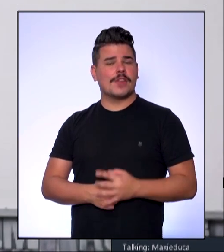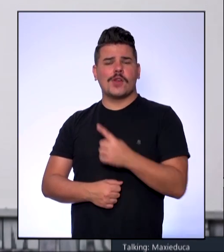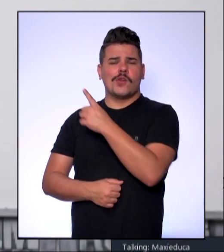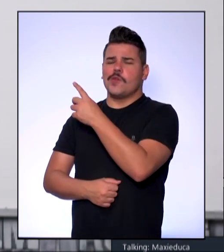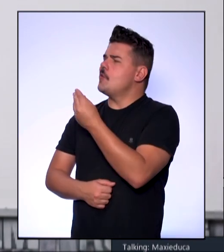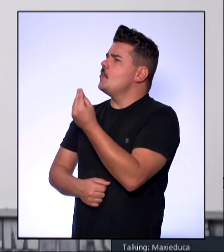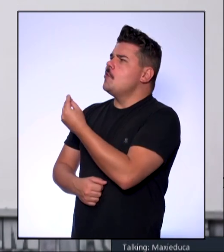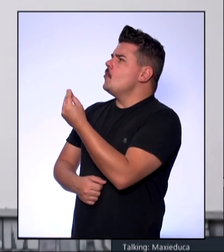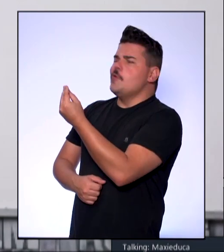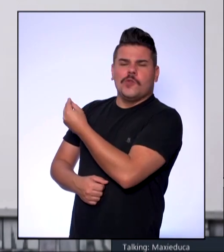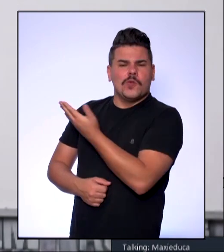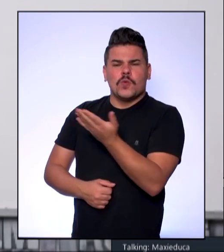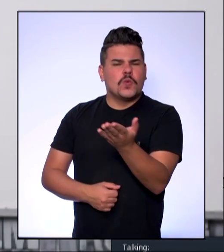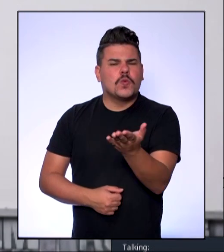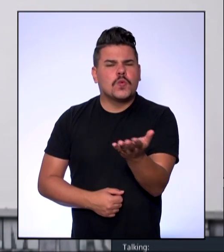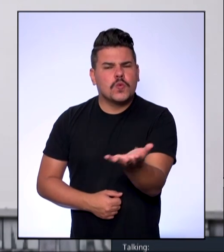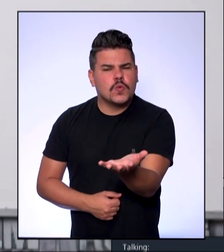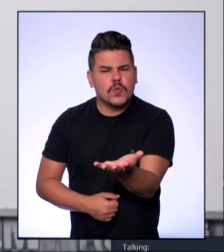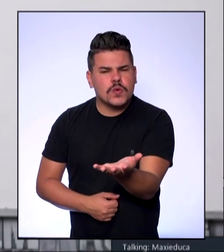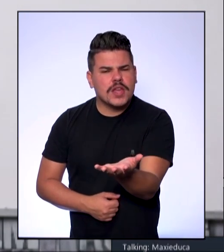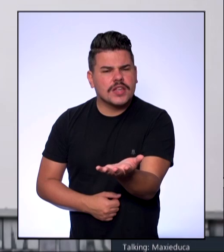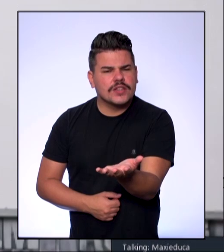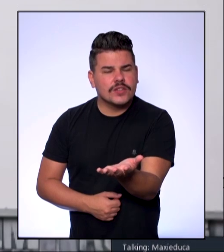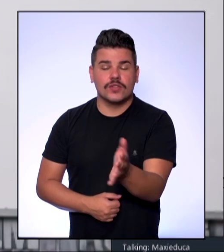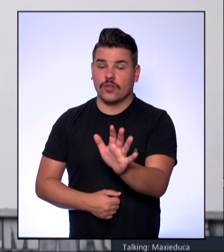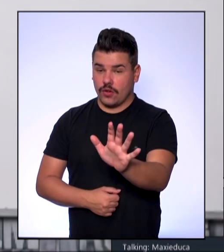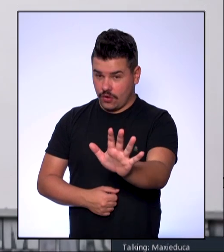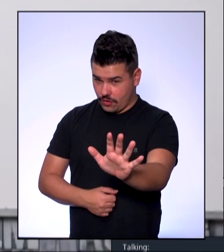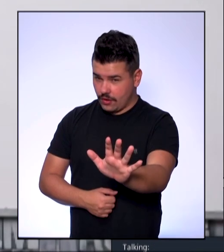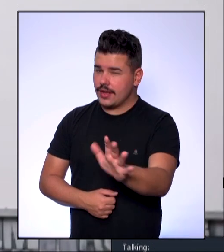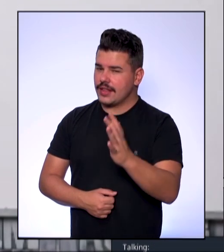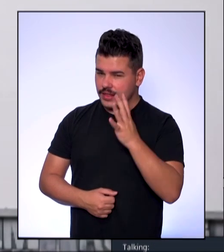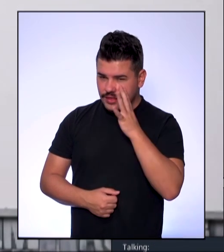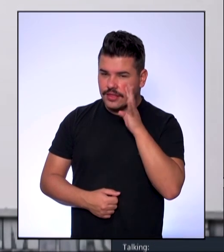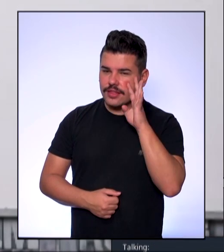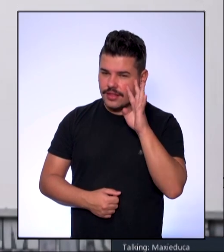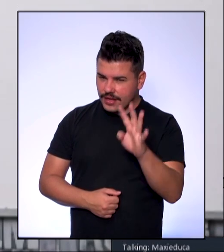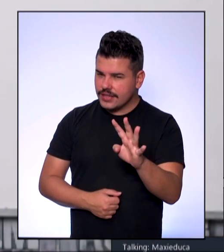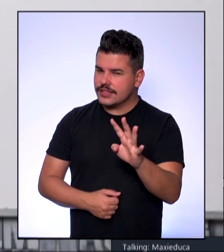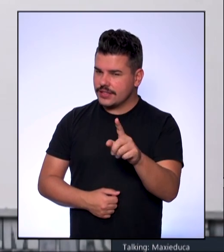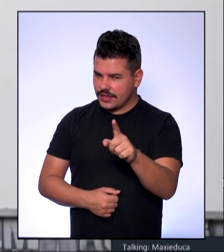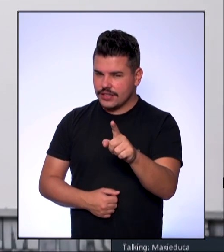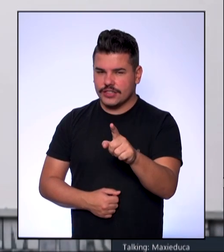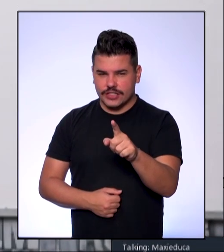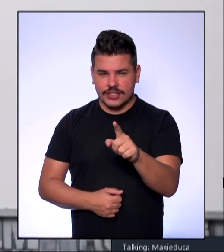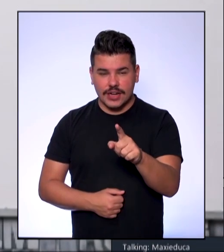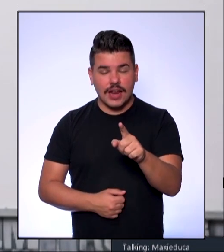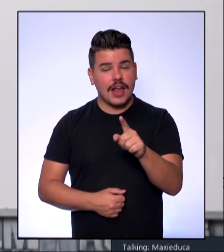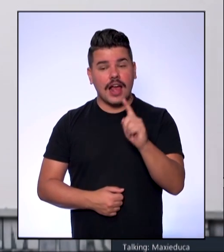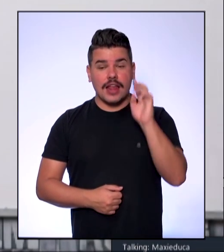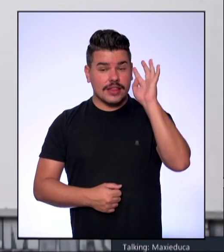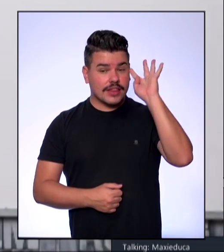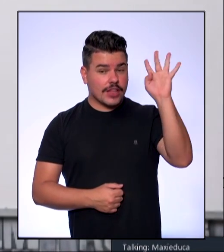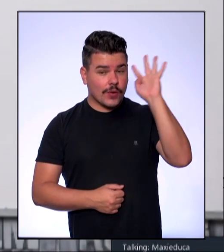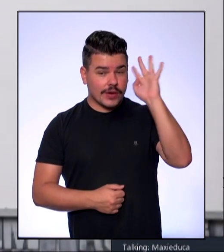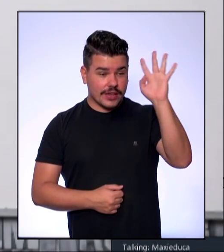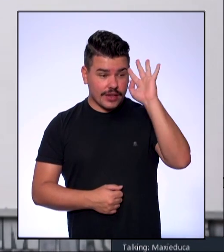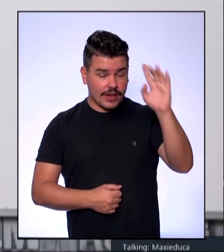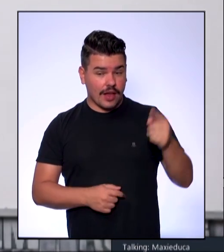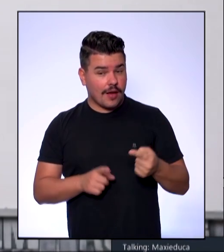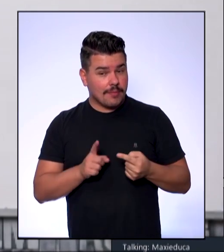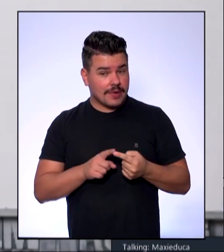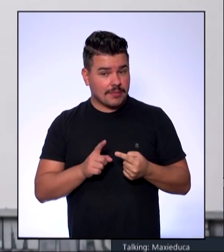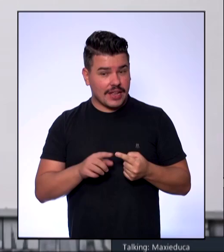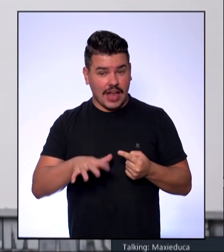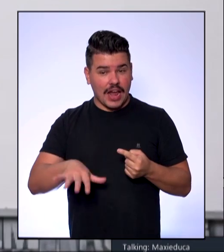Como assim, professor? Olha que interessante. A primeira teoria de ocupação